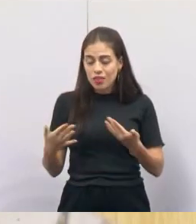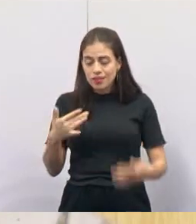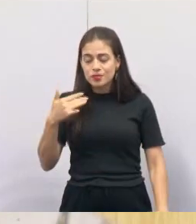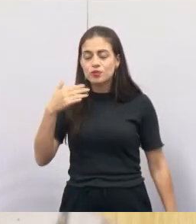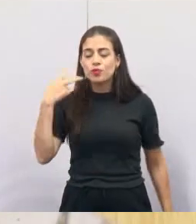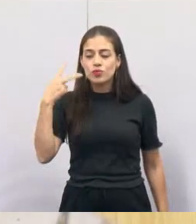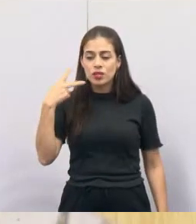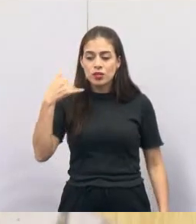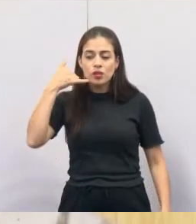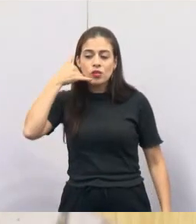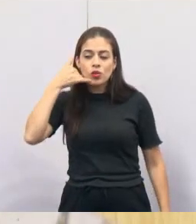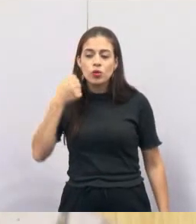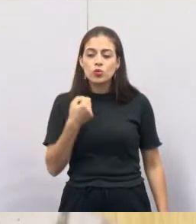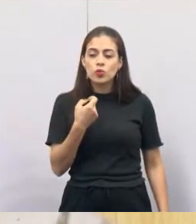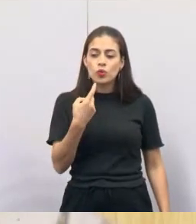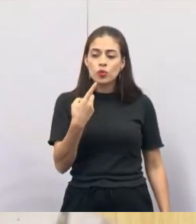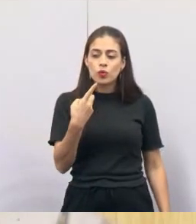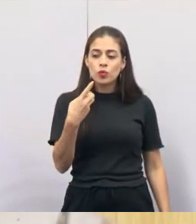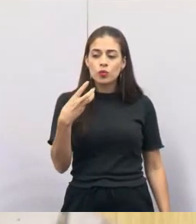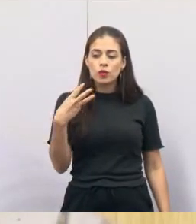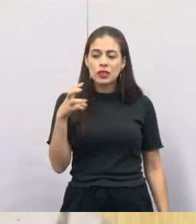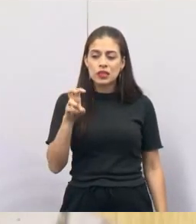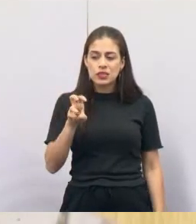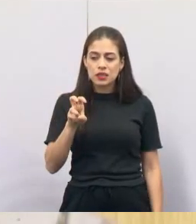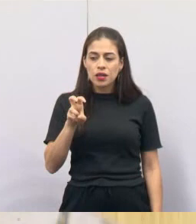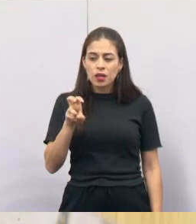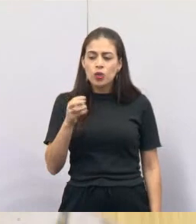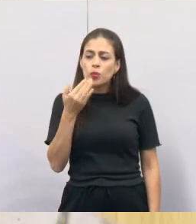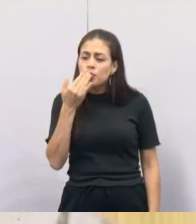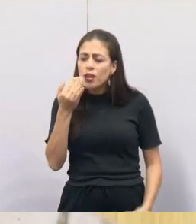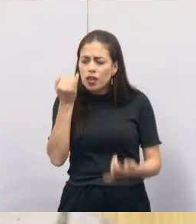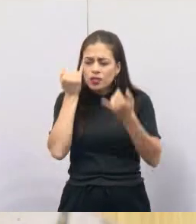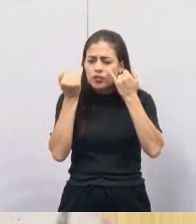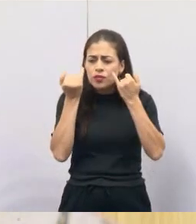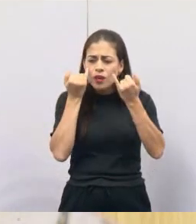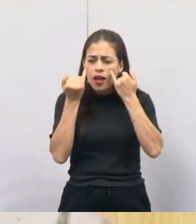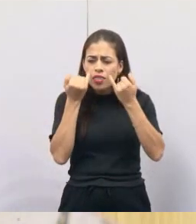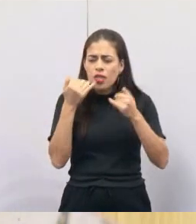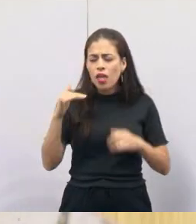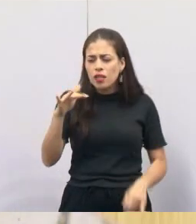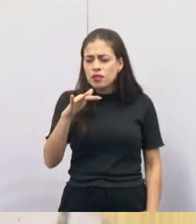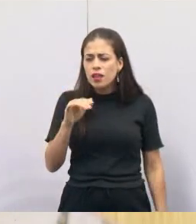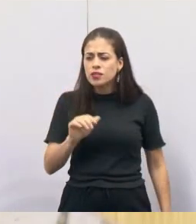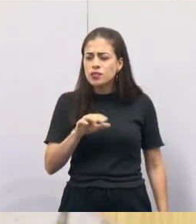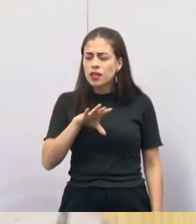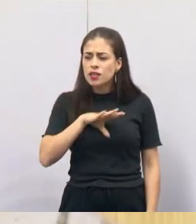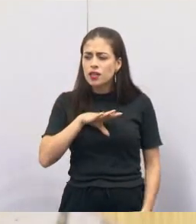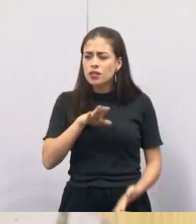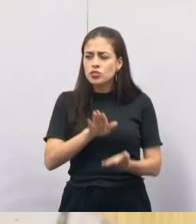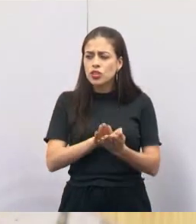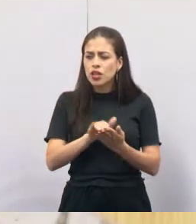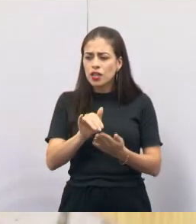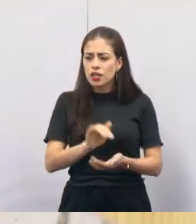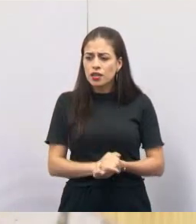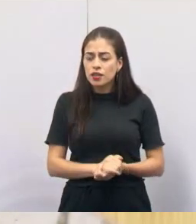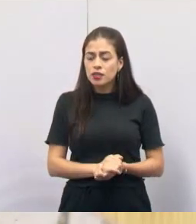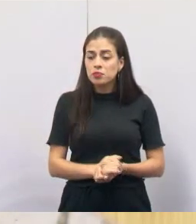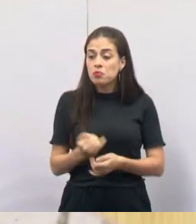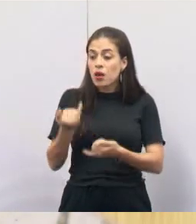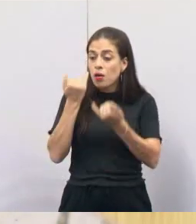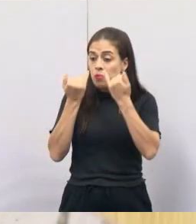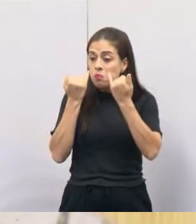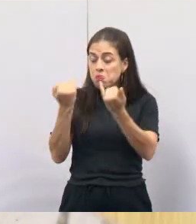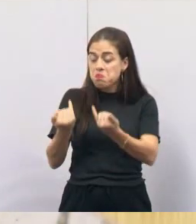ligou no 135 para procurar a informação na agência do município de Jacareí e foi informado que, devido à grande